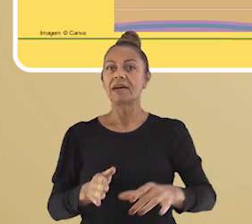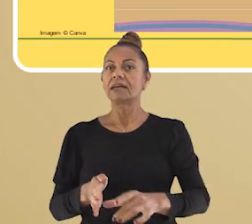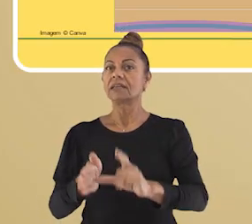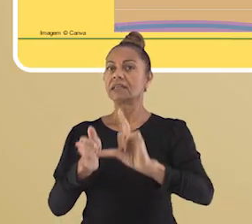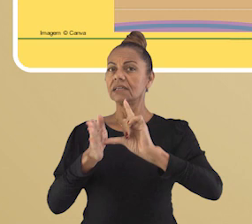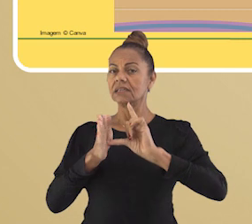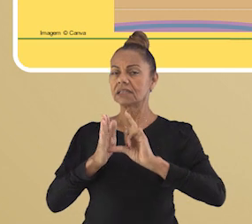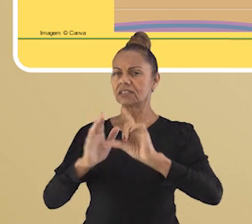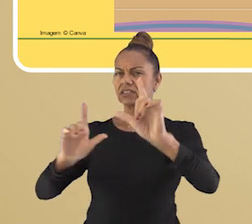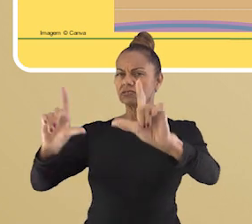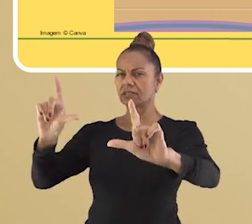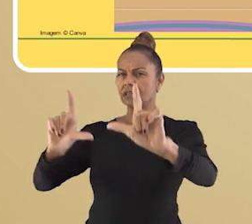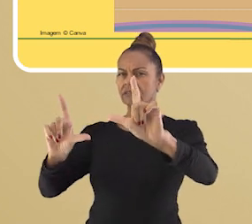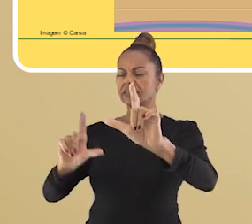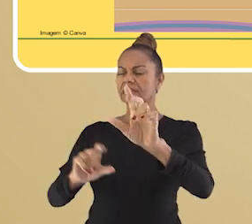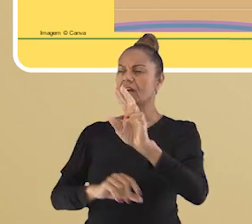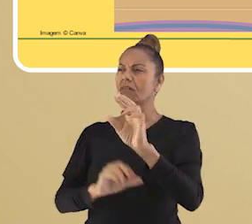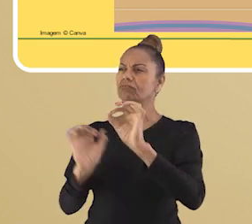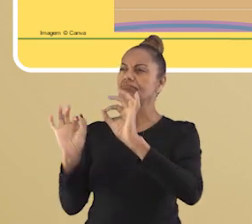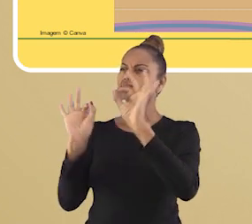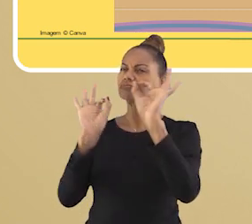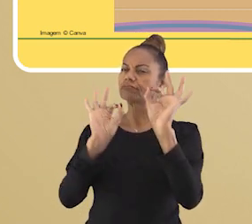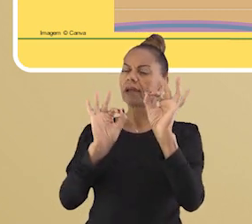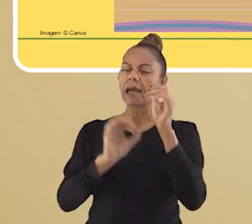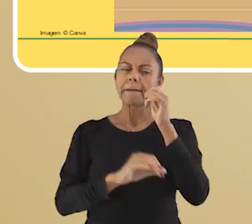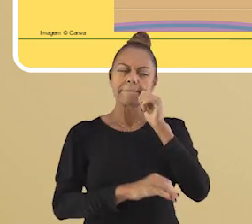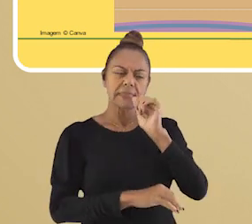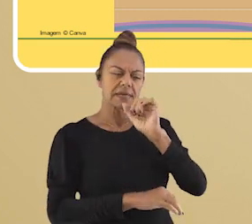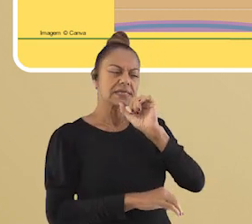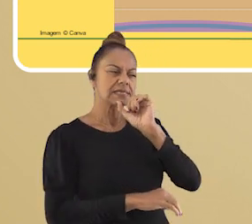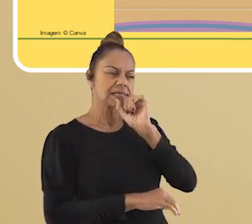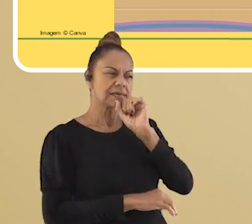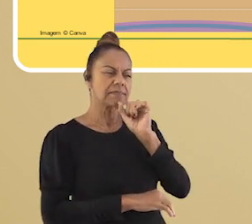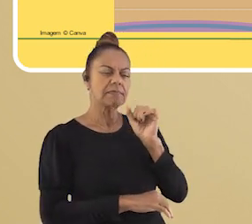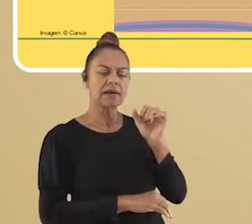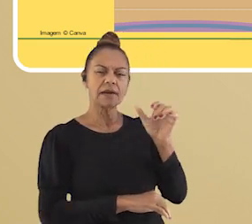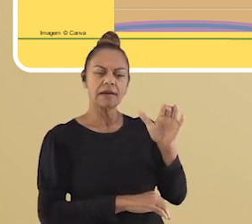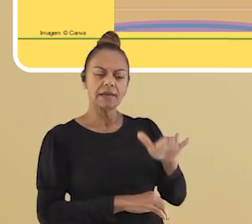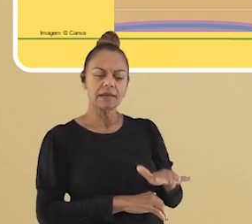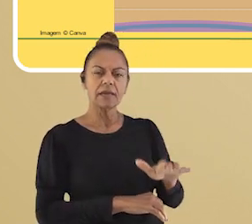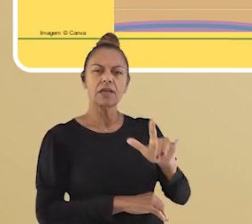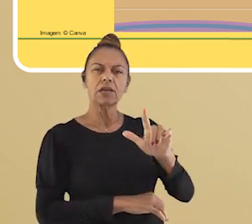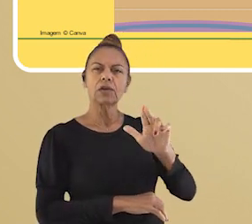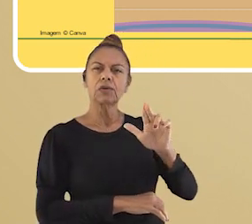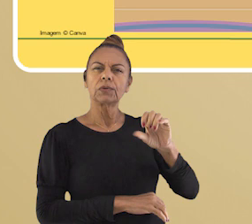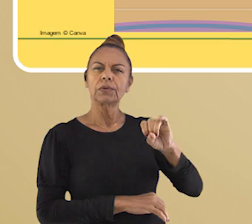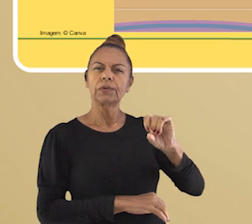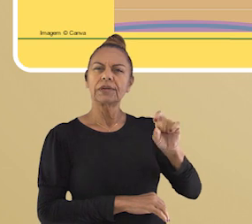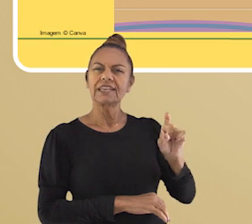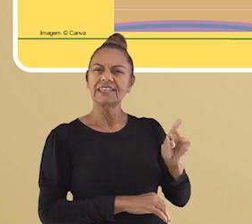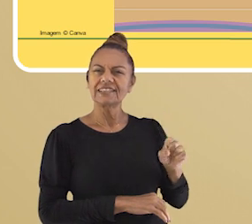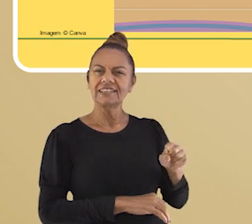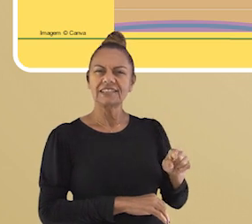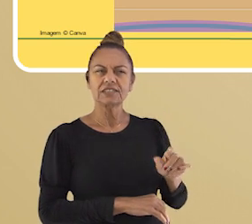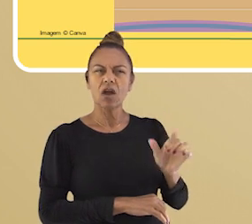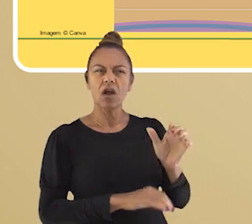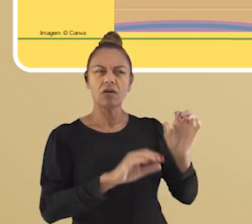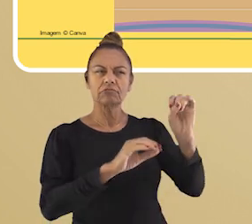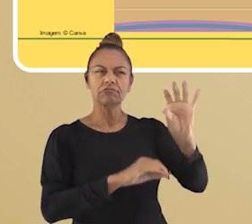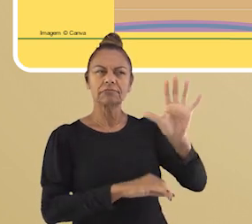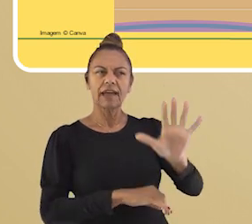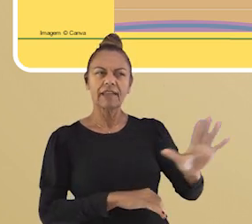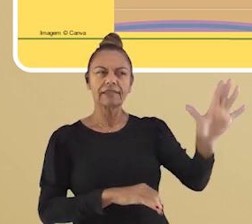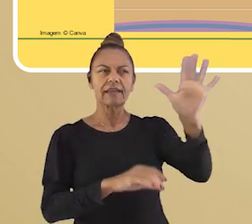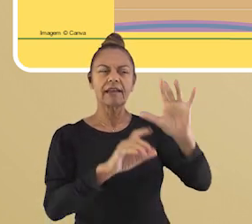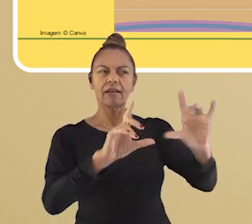de assistir televisão, a mãe do Luiz, esse menininho que vocês estão vendo aí na tela, sempre manda ele fazer o dever de casa